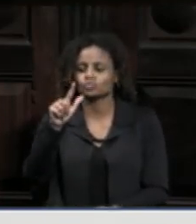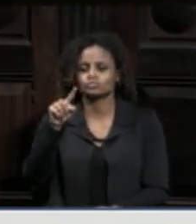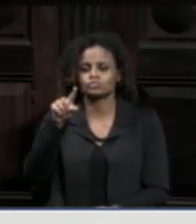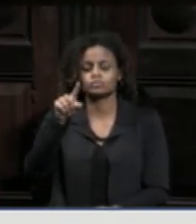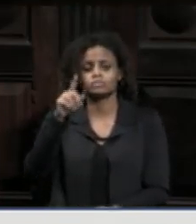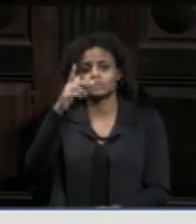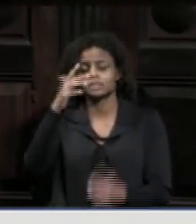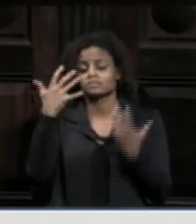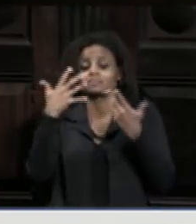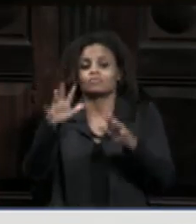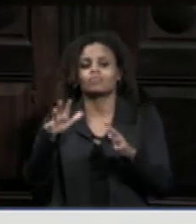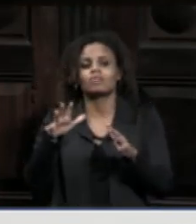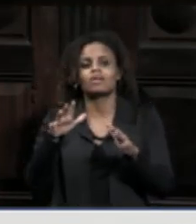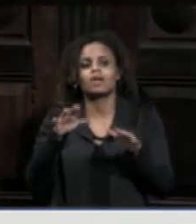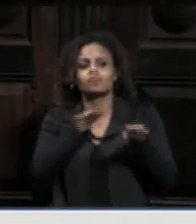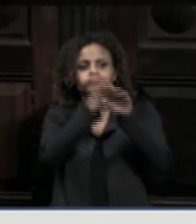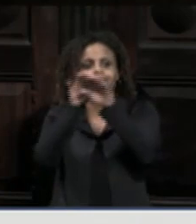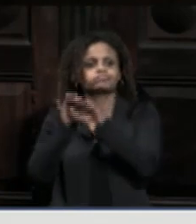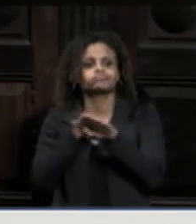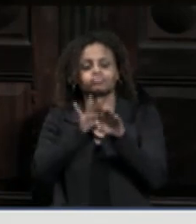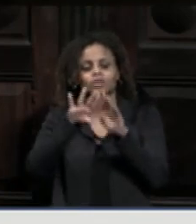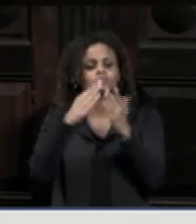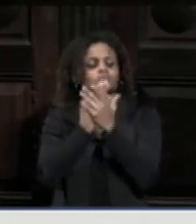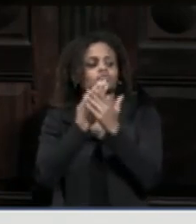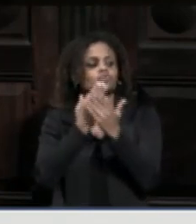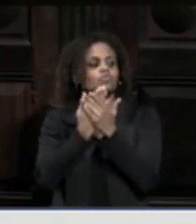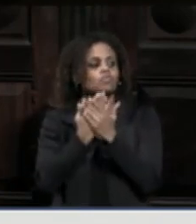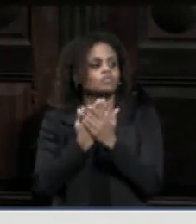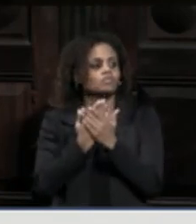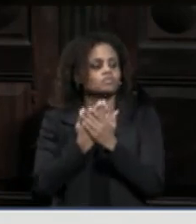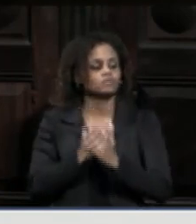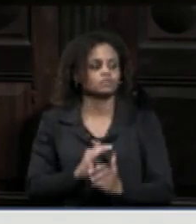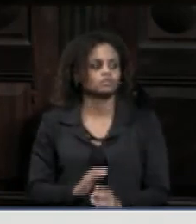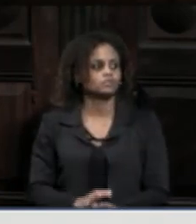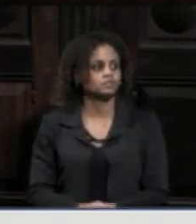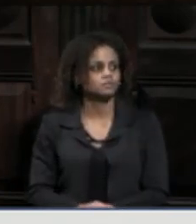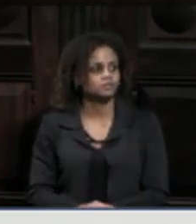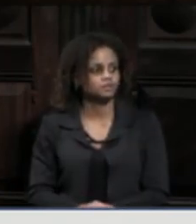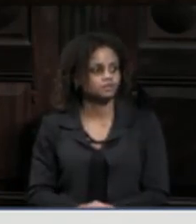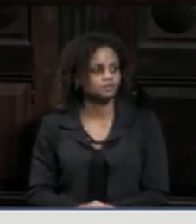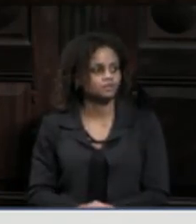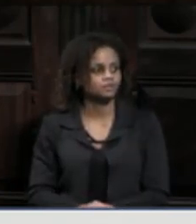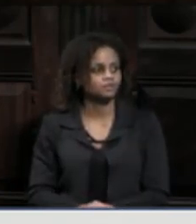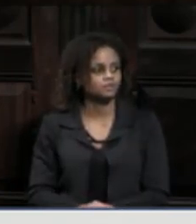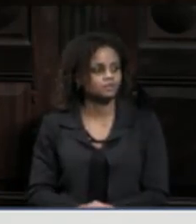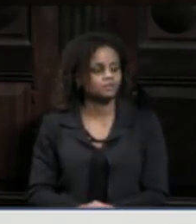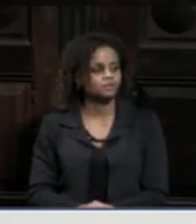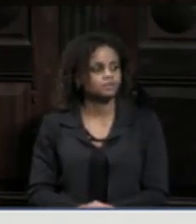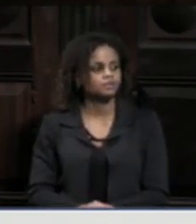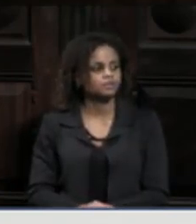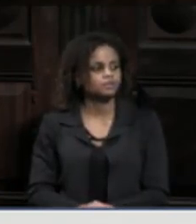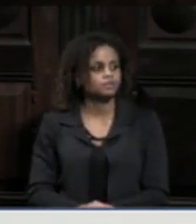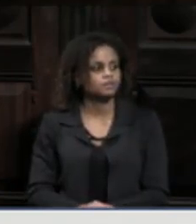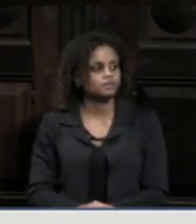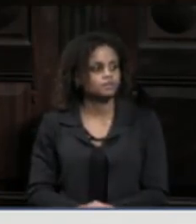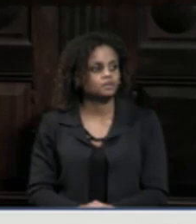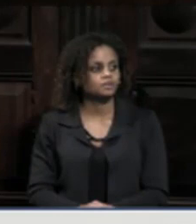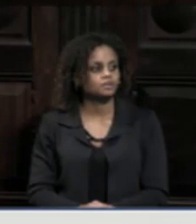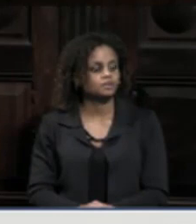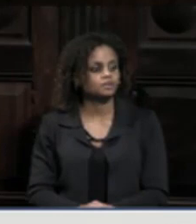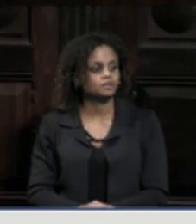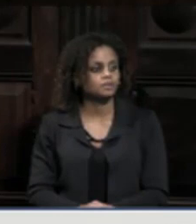essa democracia tão apregoada, tão elogiada por aqueles que vêm e